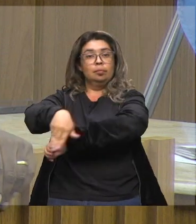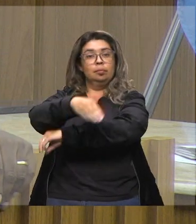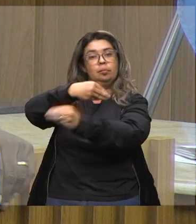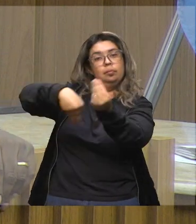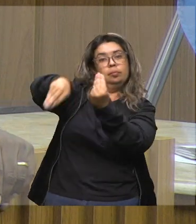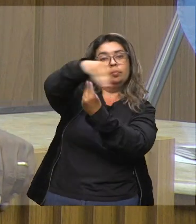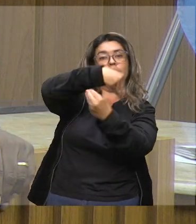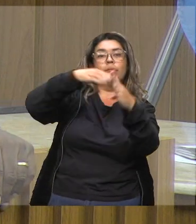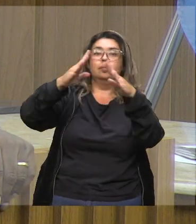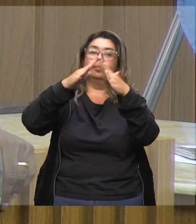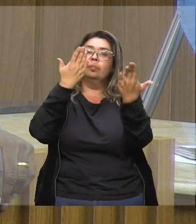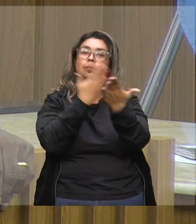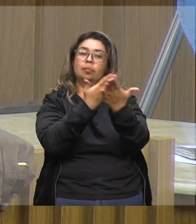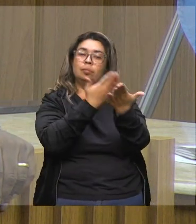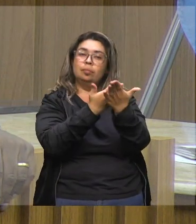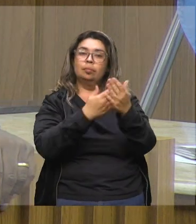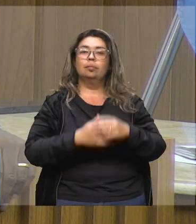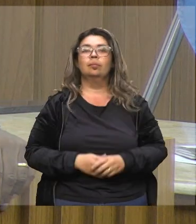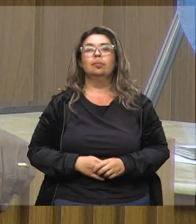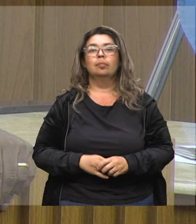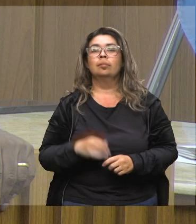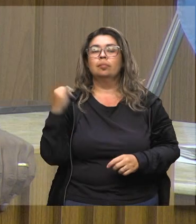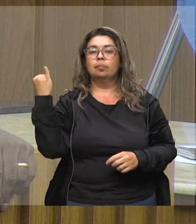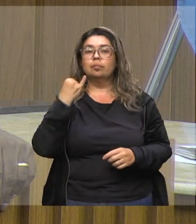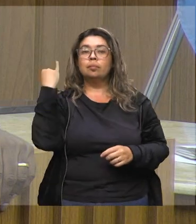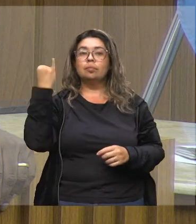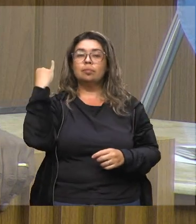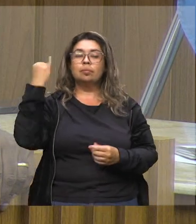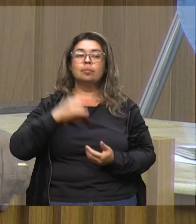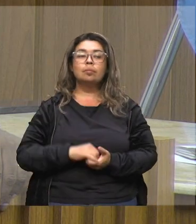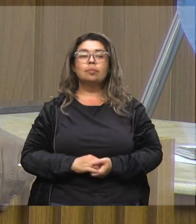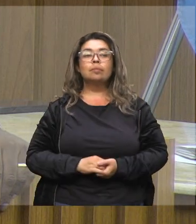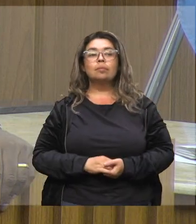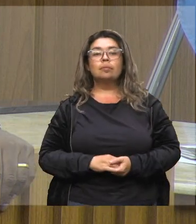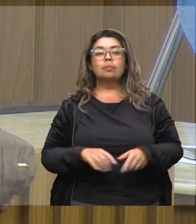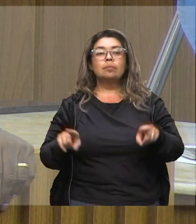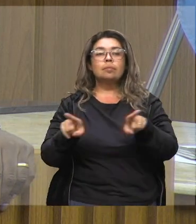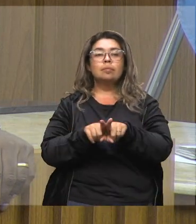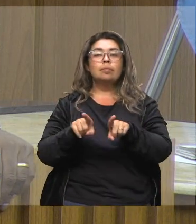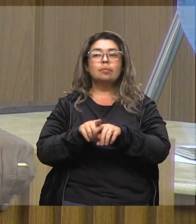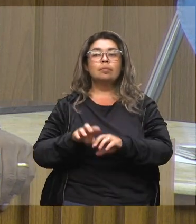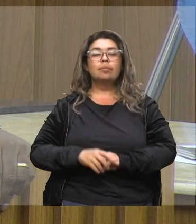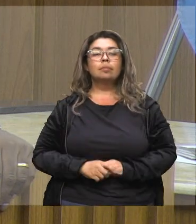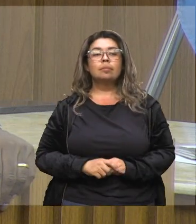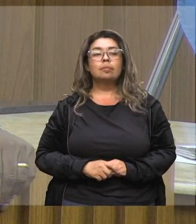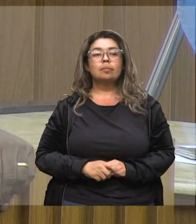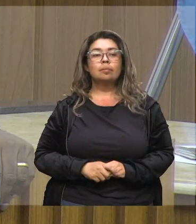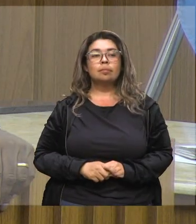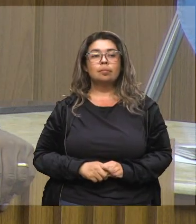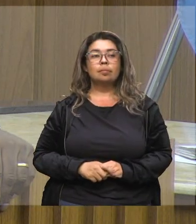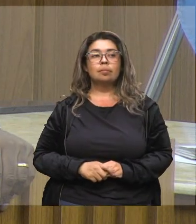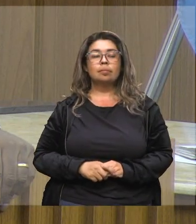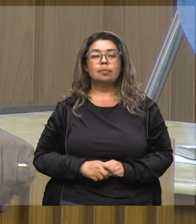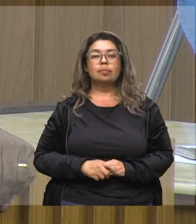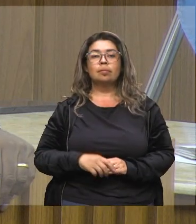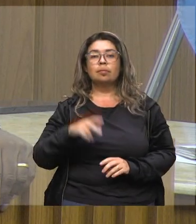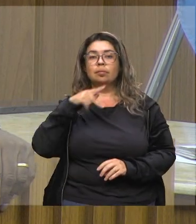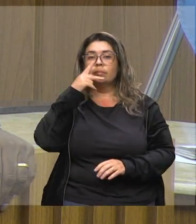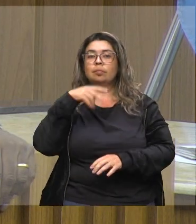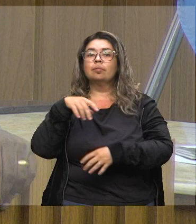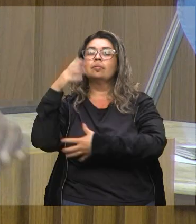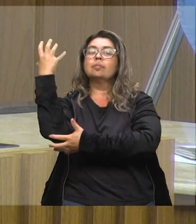sendo monitorada, isso é muito importante. Também, nós falando um pouquinho de meio